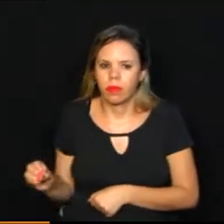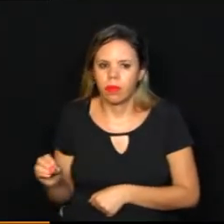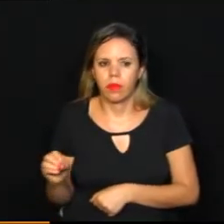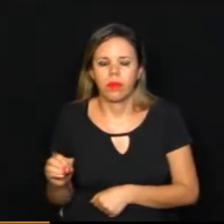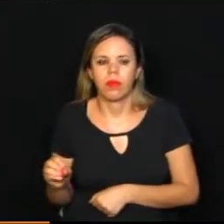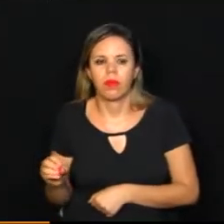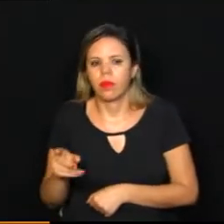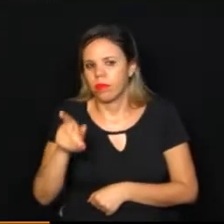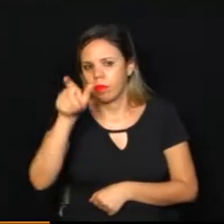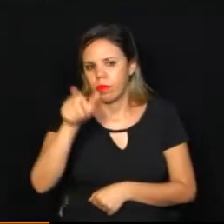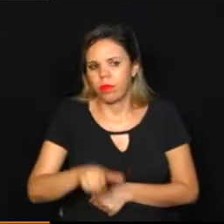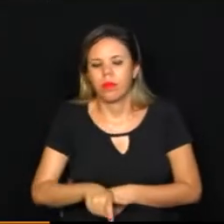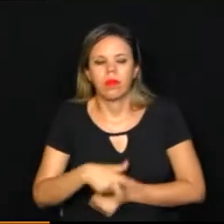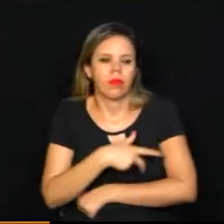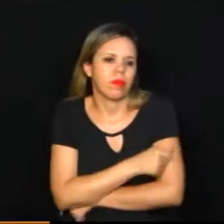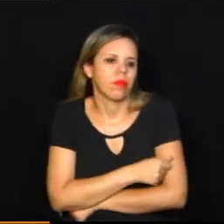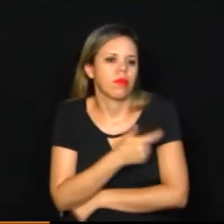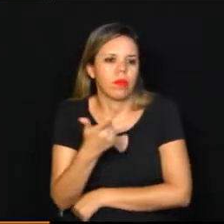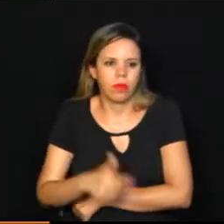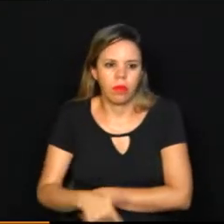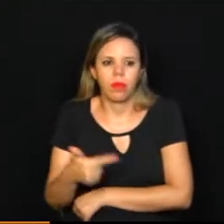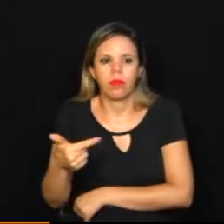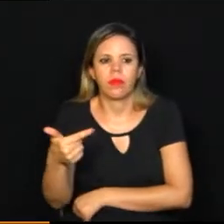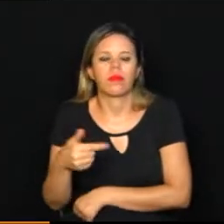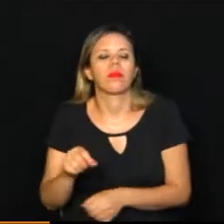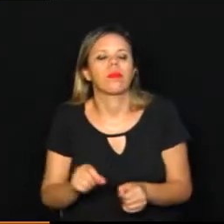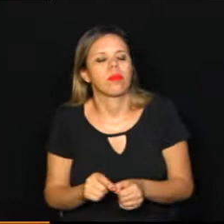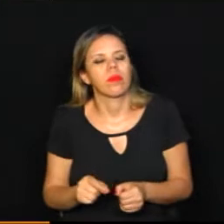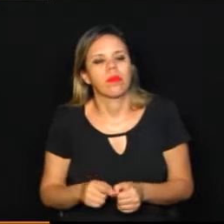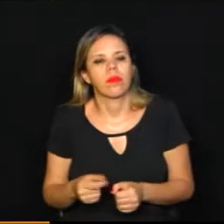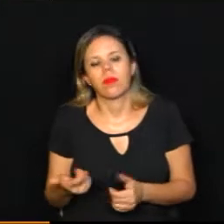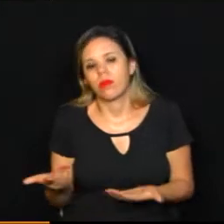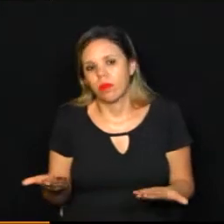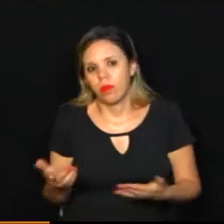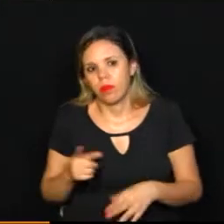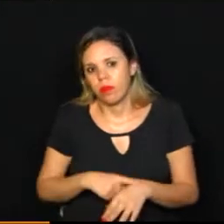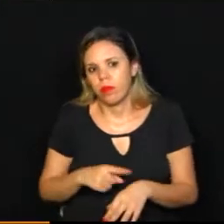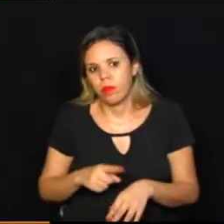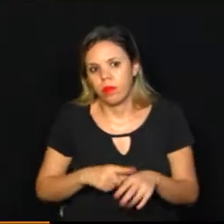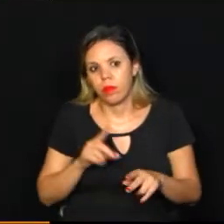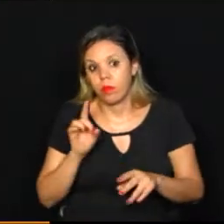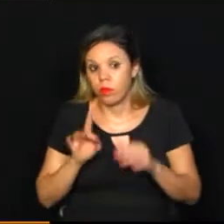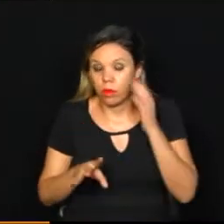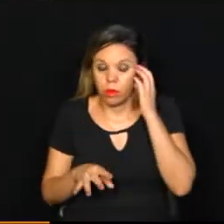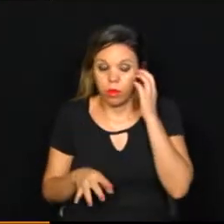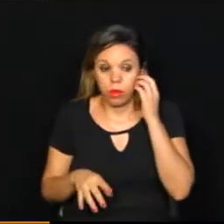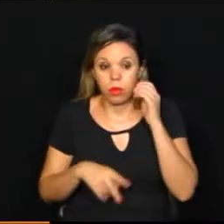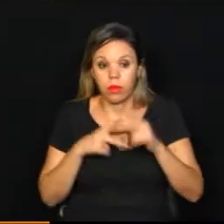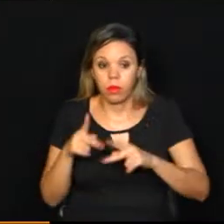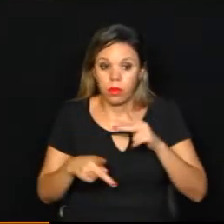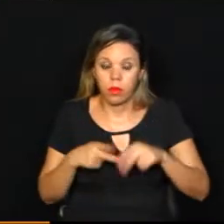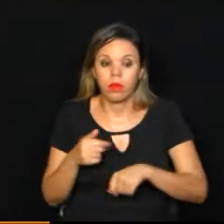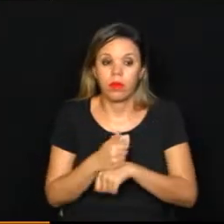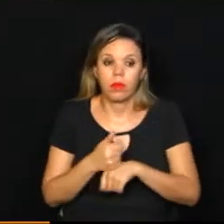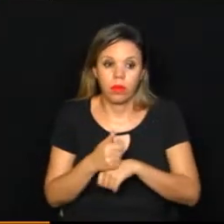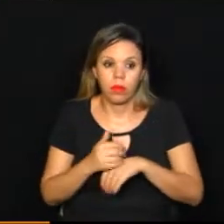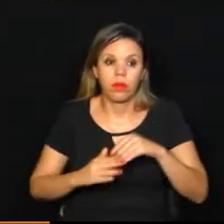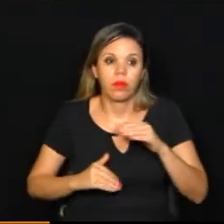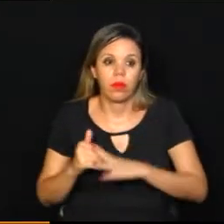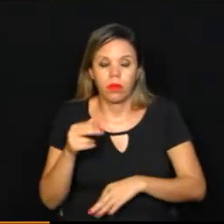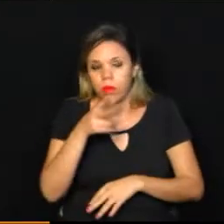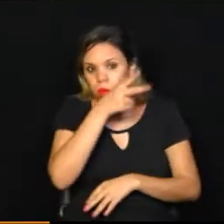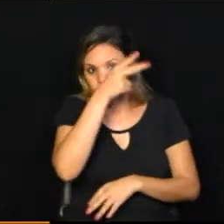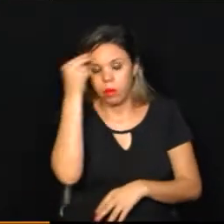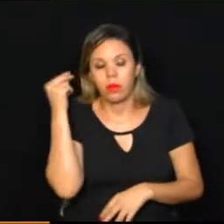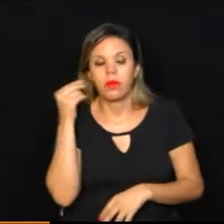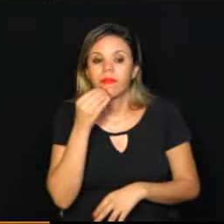13.880 pessoas. A gente lembra que neste momento a segunda dose são para os profissionais tanto da saúde da rede pública quanto